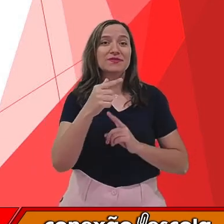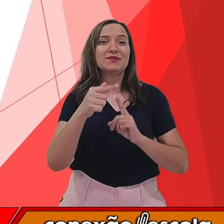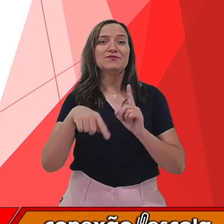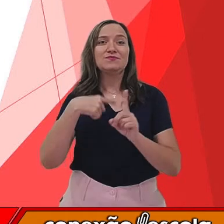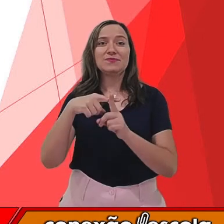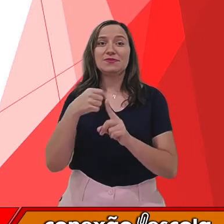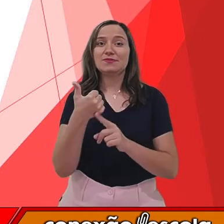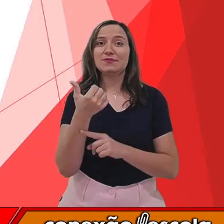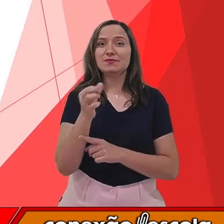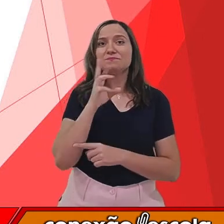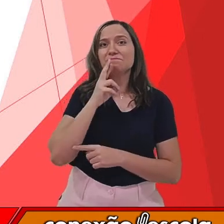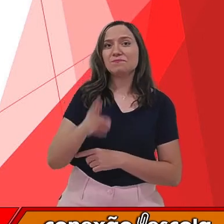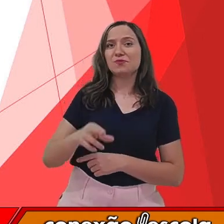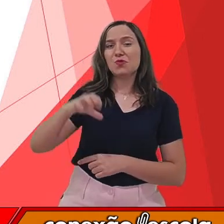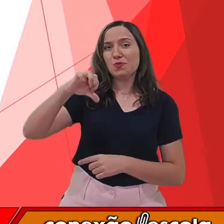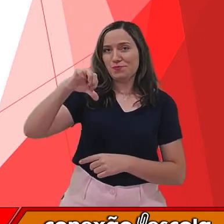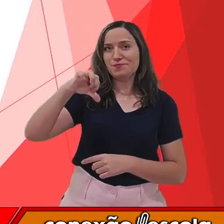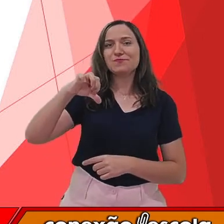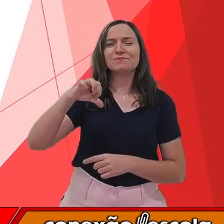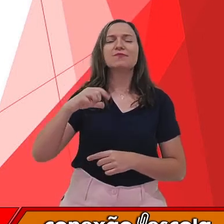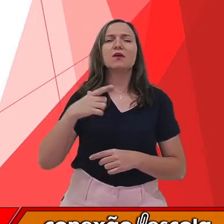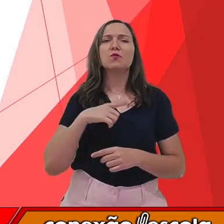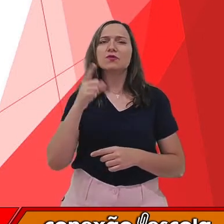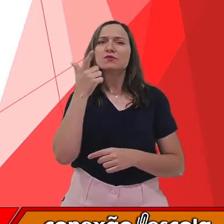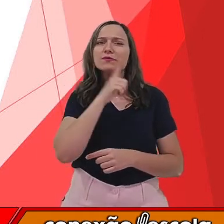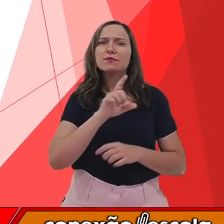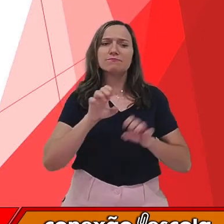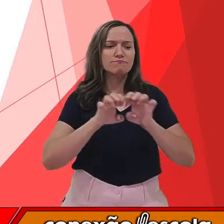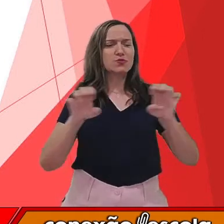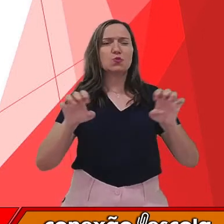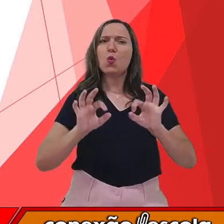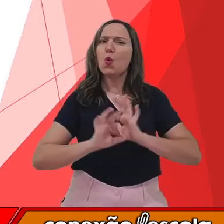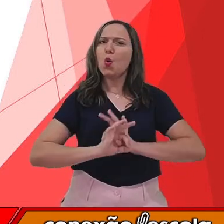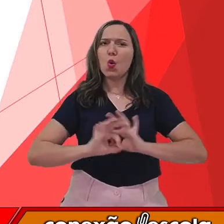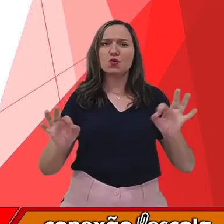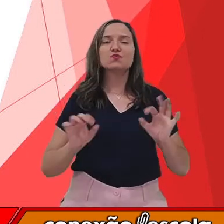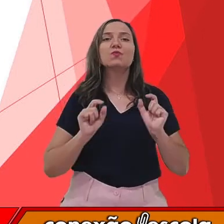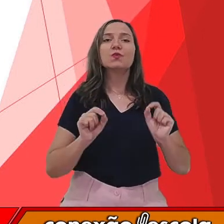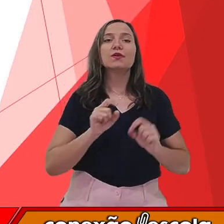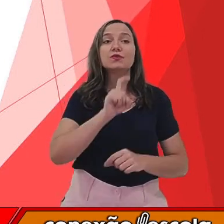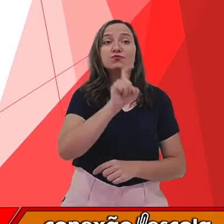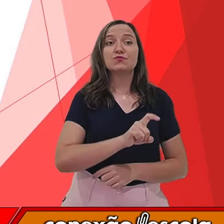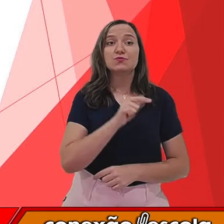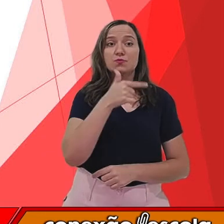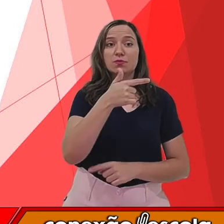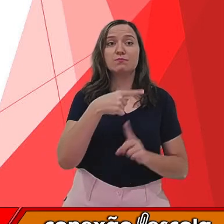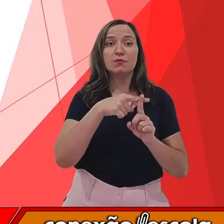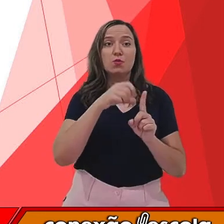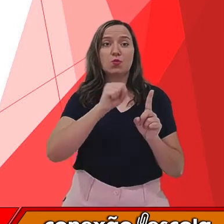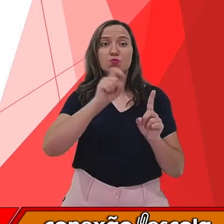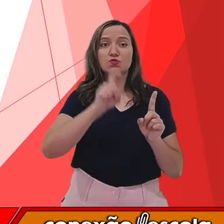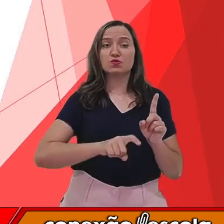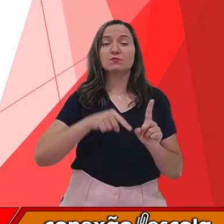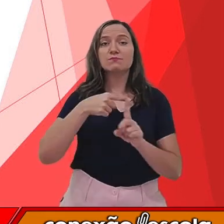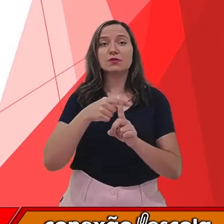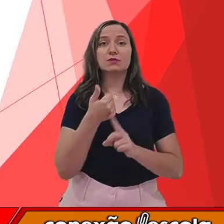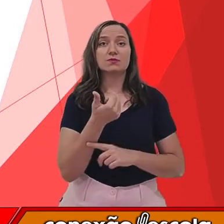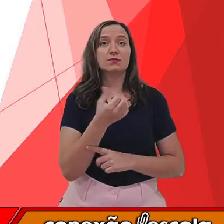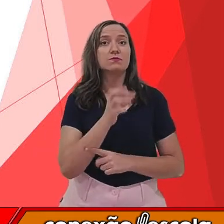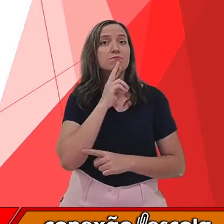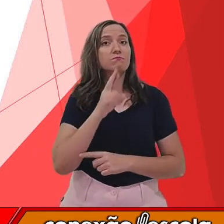ainda tenho nove então eu cheguei numa equação ótima que x ao quadrado + 8x +